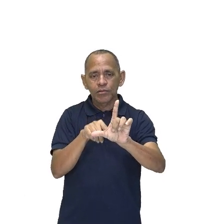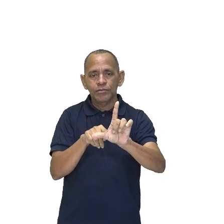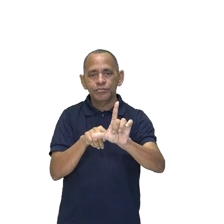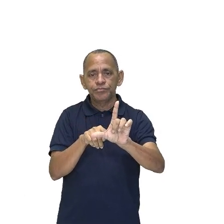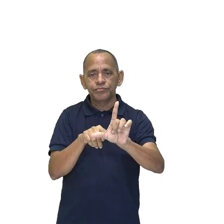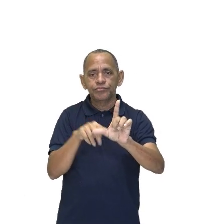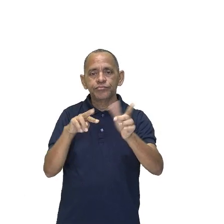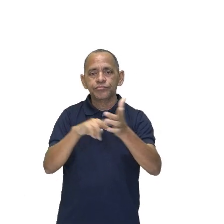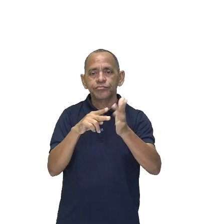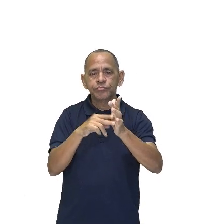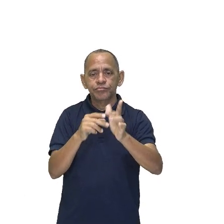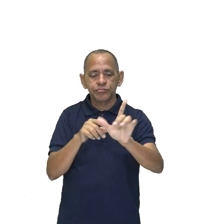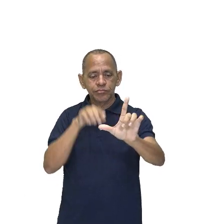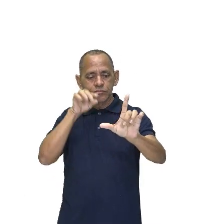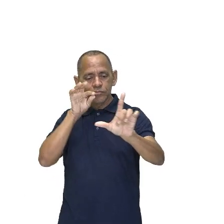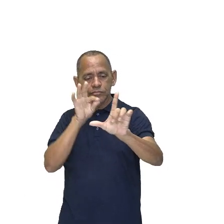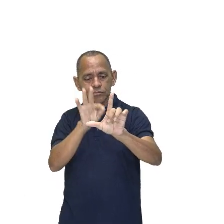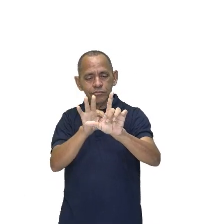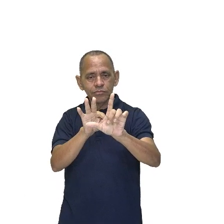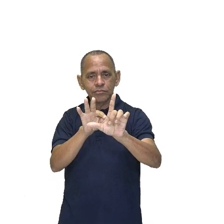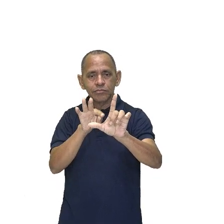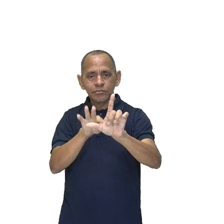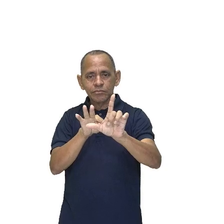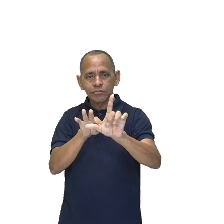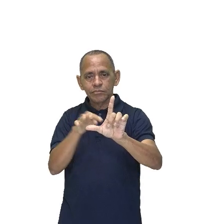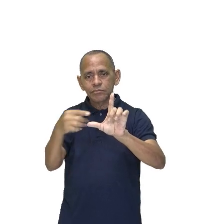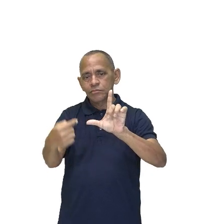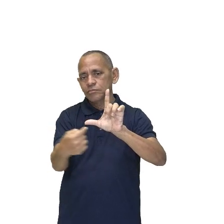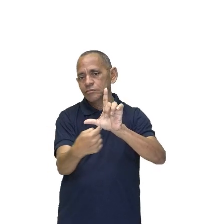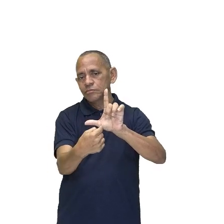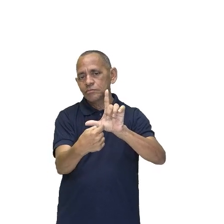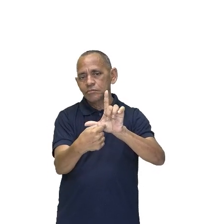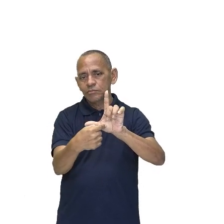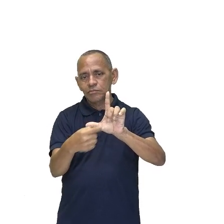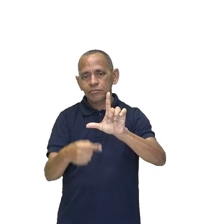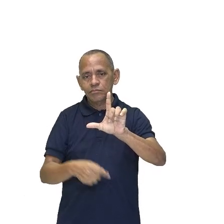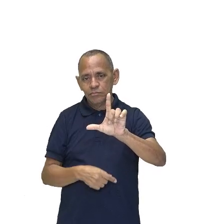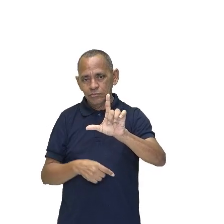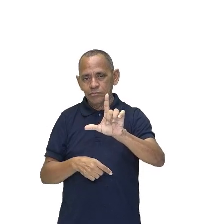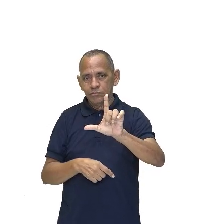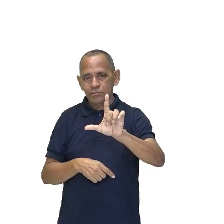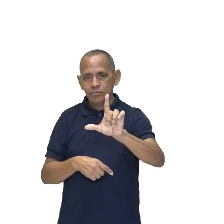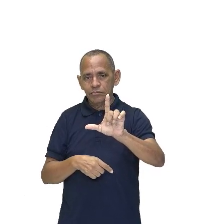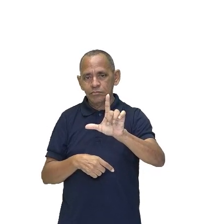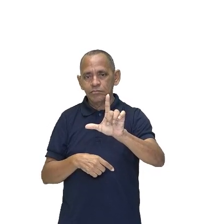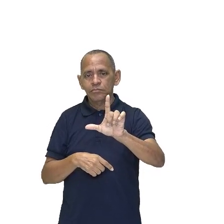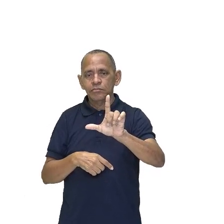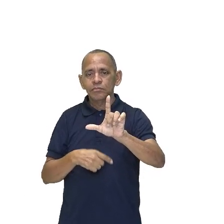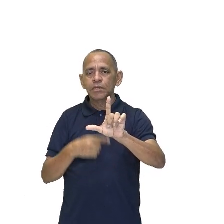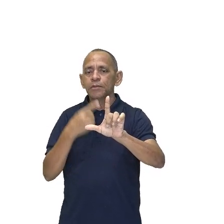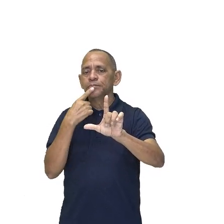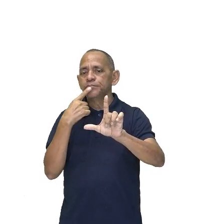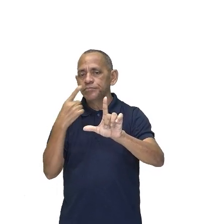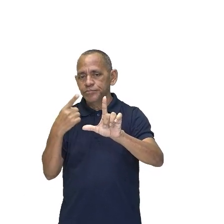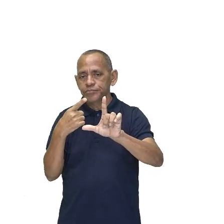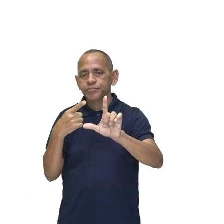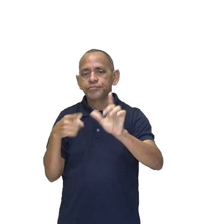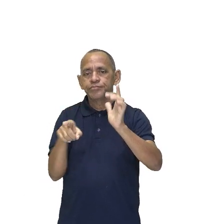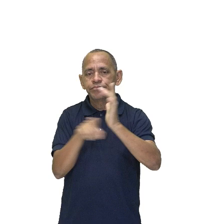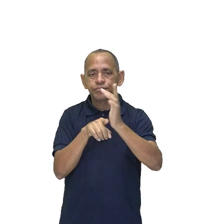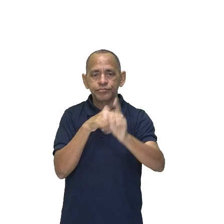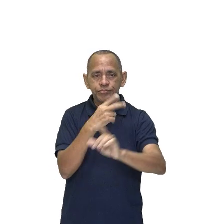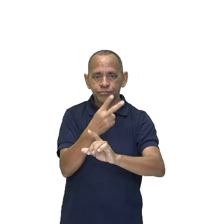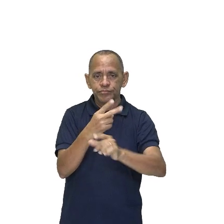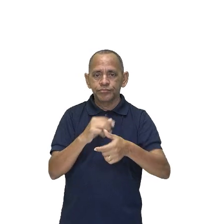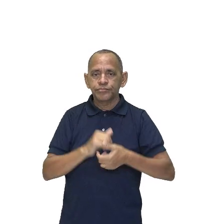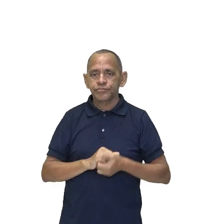que o ponto que eu estou encontrando fica no eixo de x, tá? Ou seja, fica bem ali no menos 2. Próximo par ordenado, que já